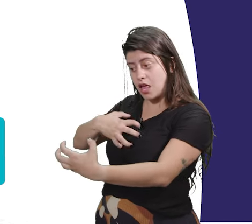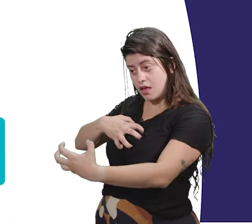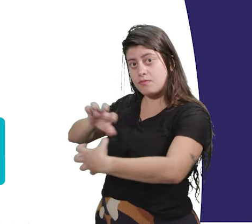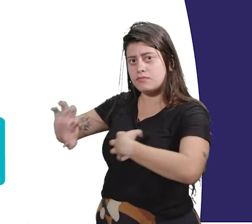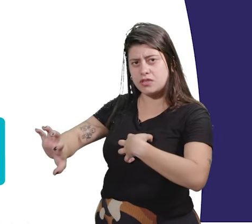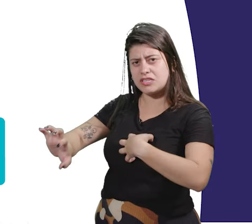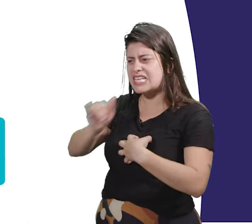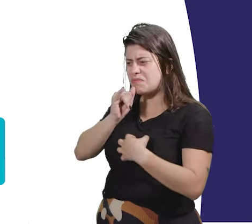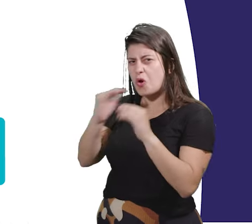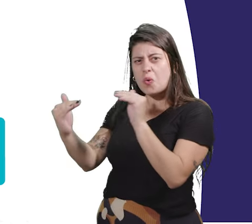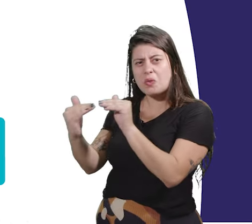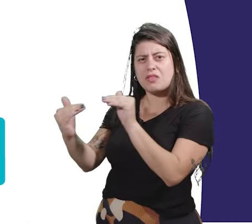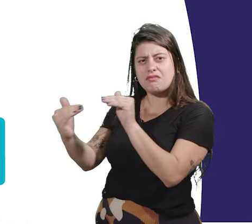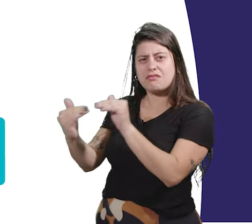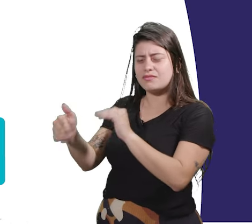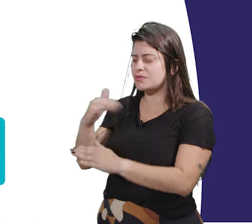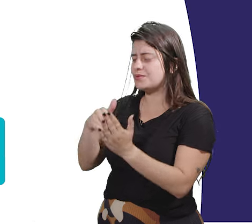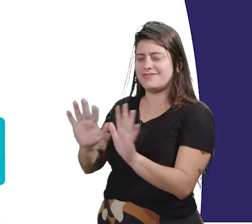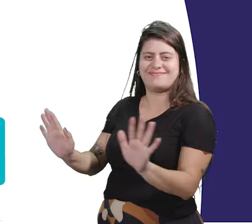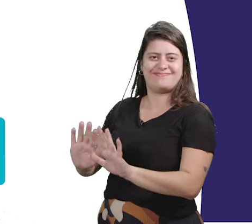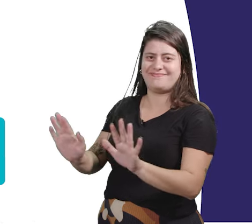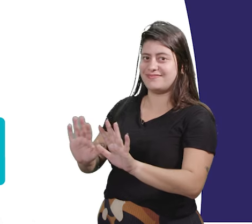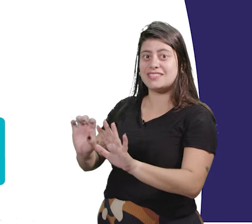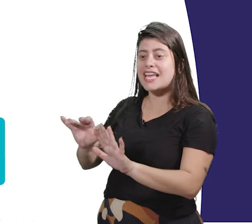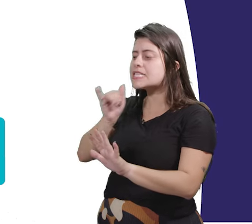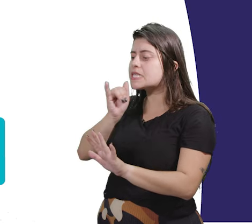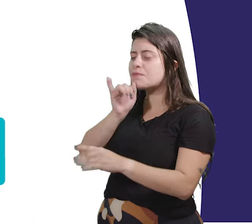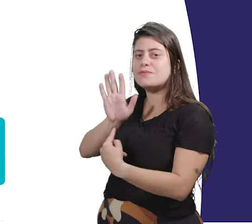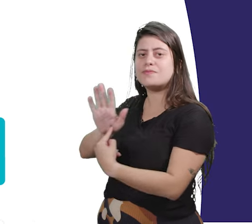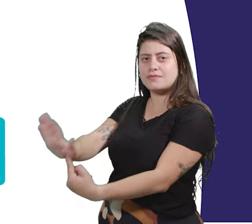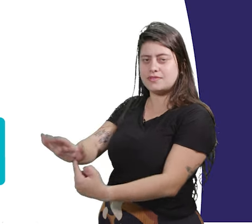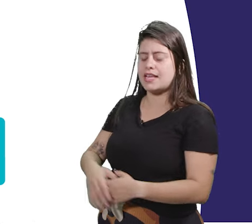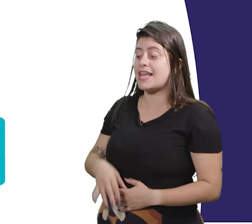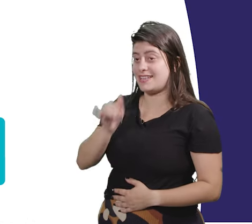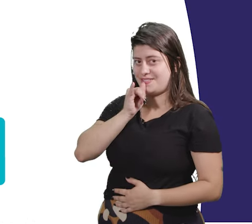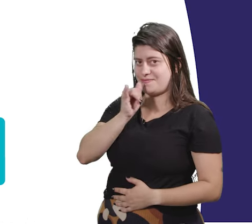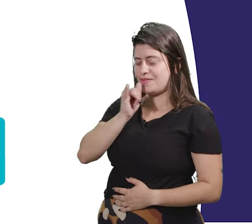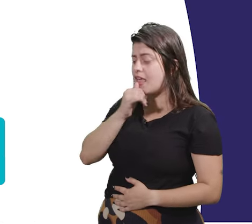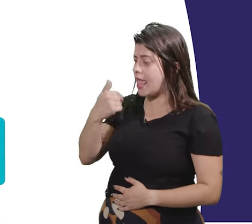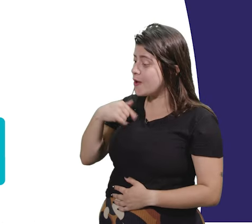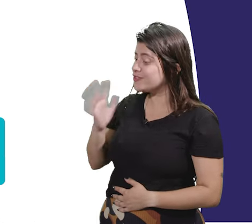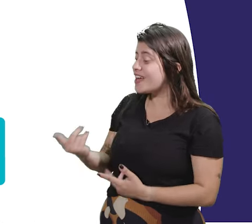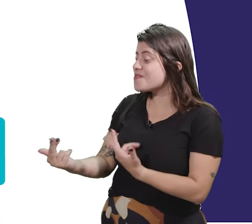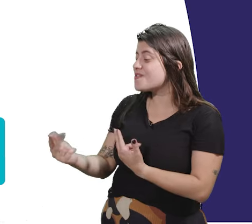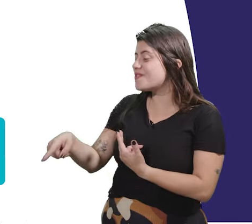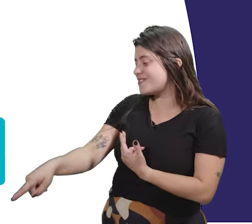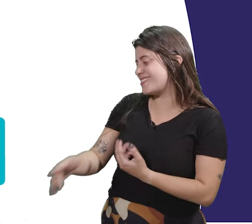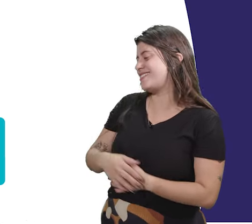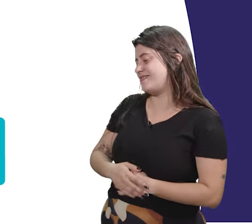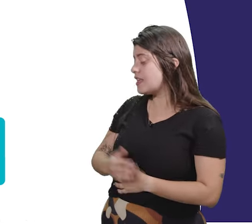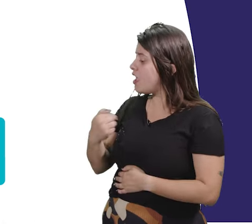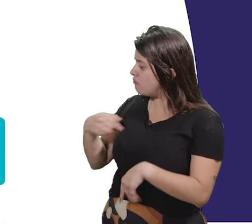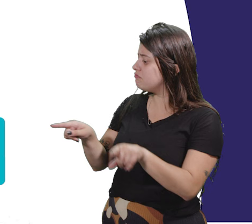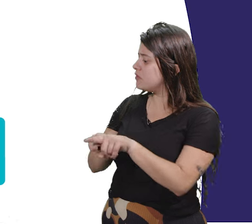ela. Eu também já me comportei assim, né, da sua idade. Às vezes, eu sinto hoje raiva, sim, mas